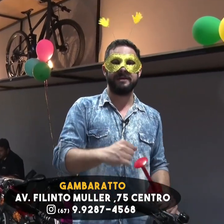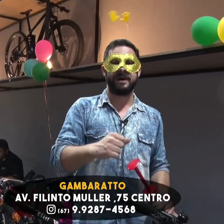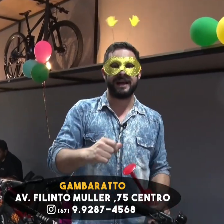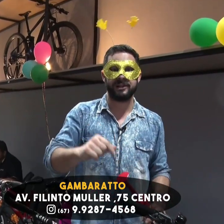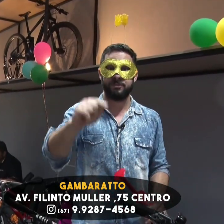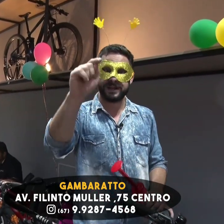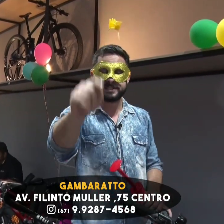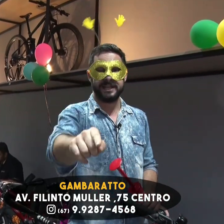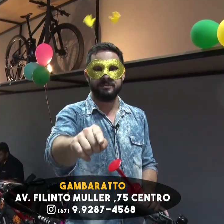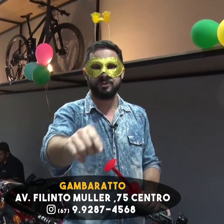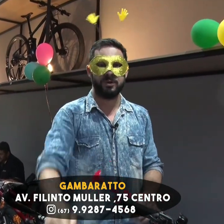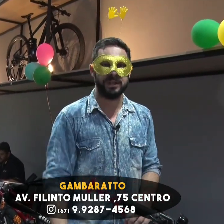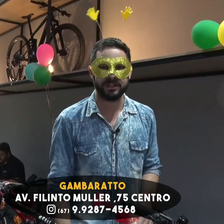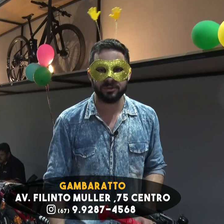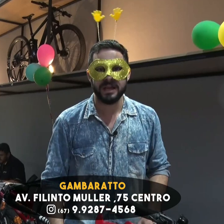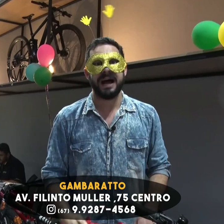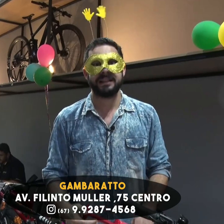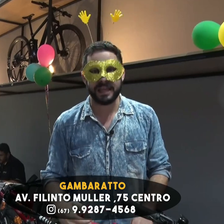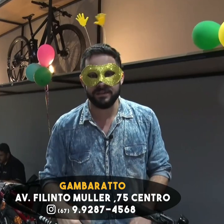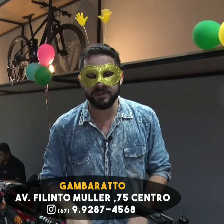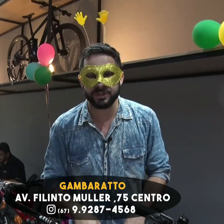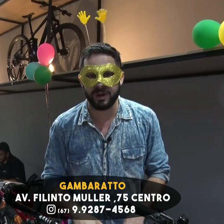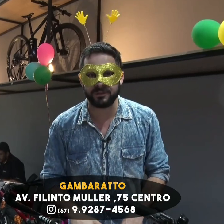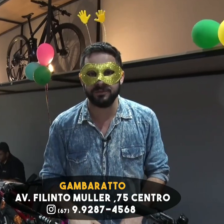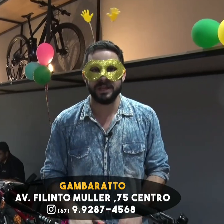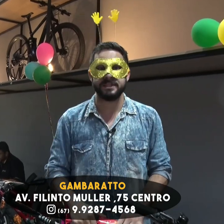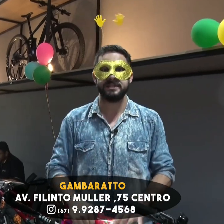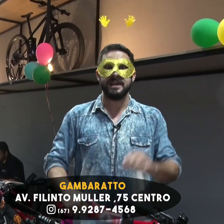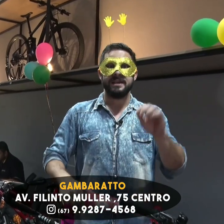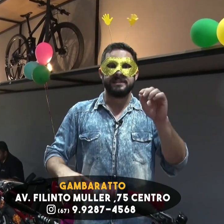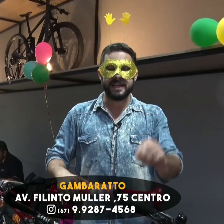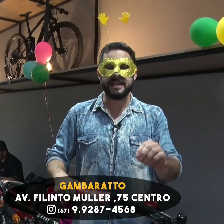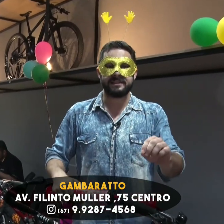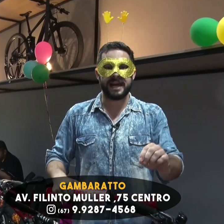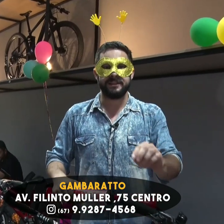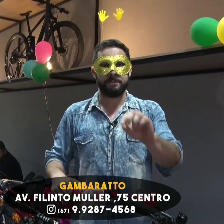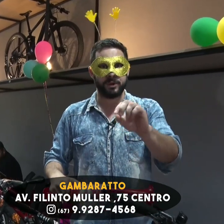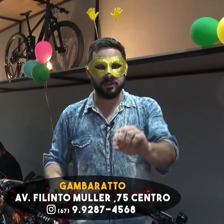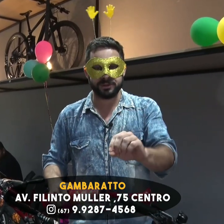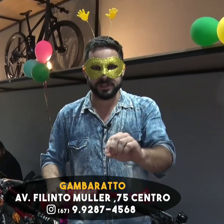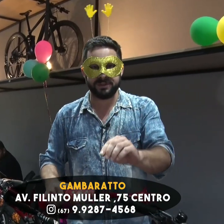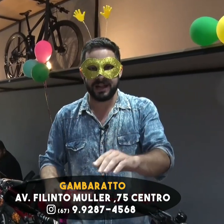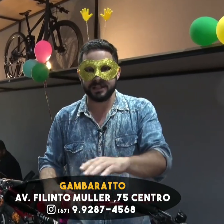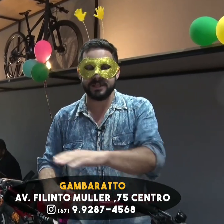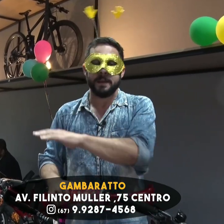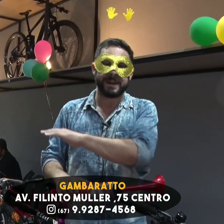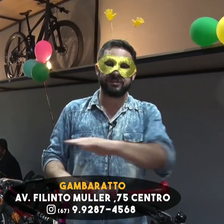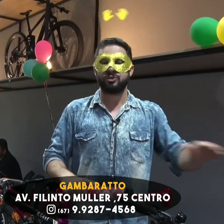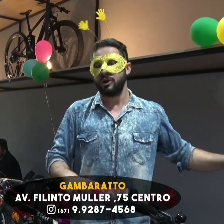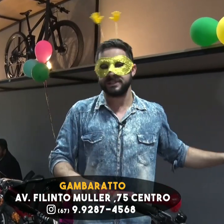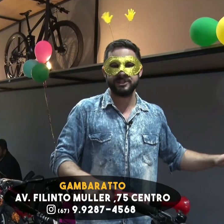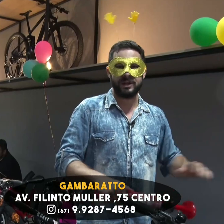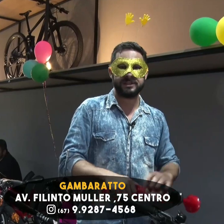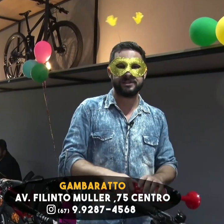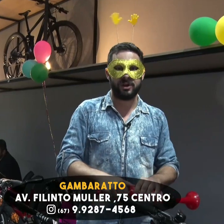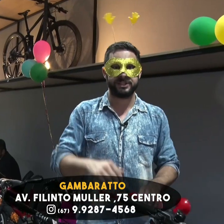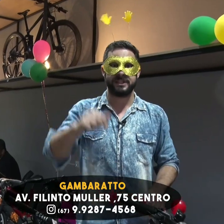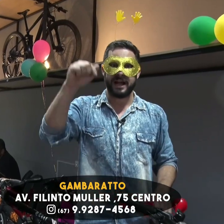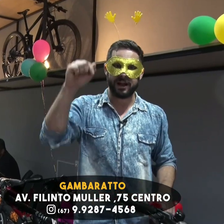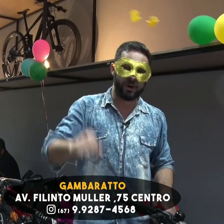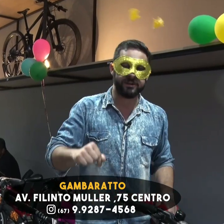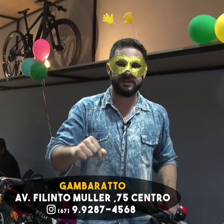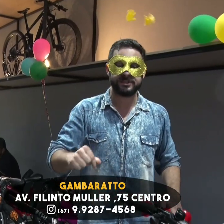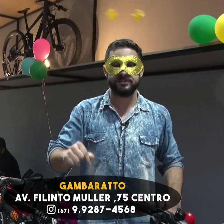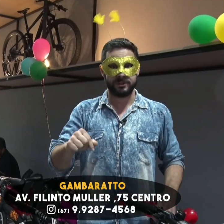Vem pra Gambarato, parcelamos no boleto até em 24 vezes, sem entrada. Promoções válidas para todas as nossas